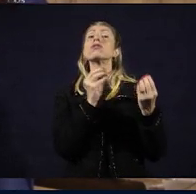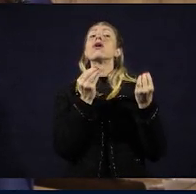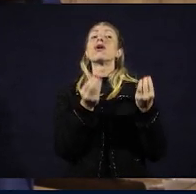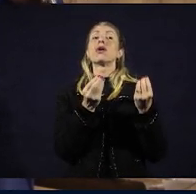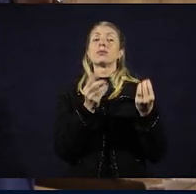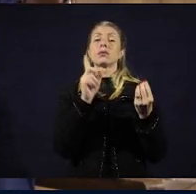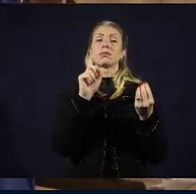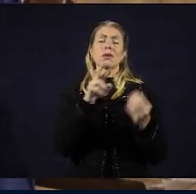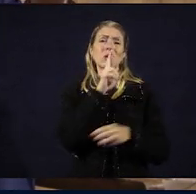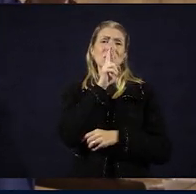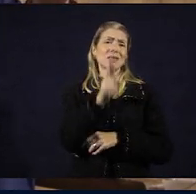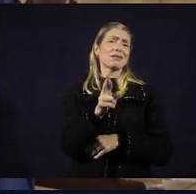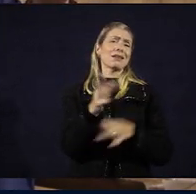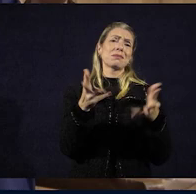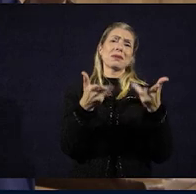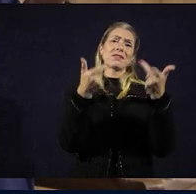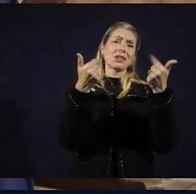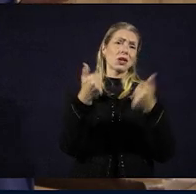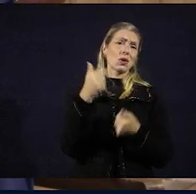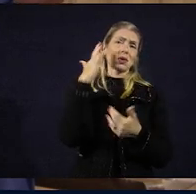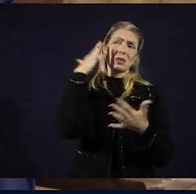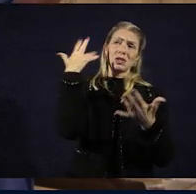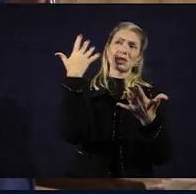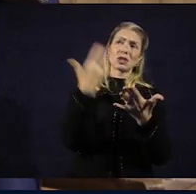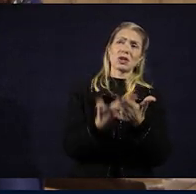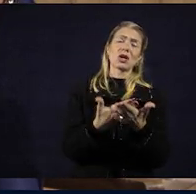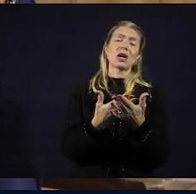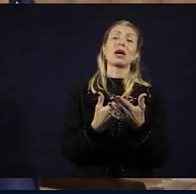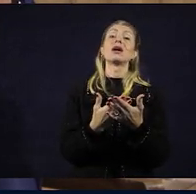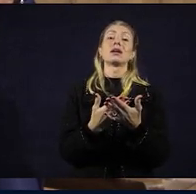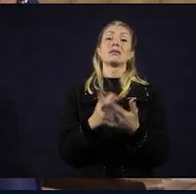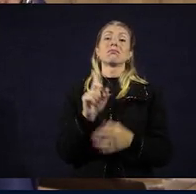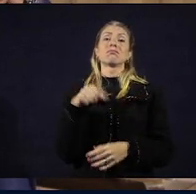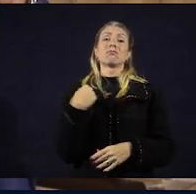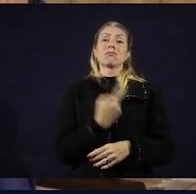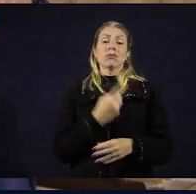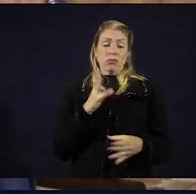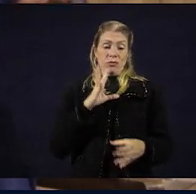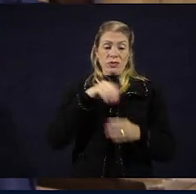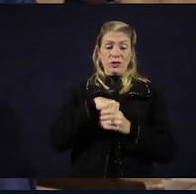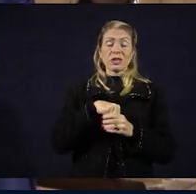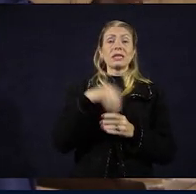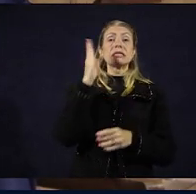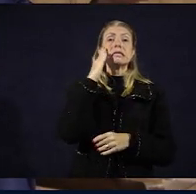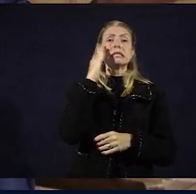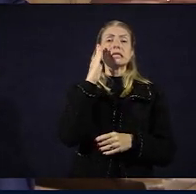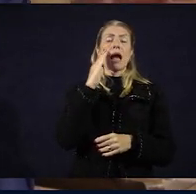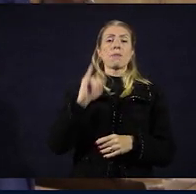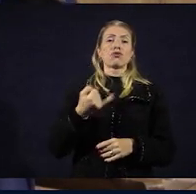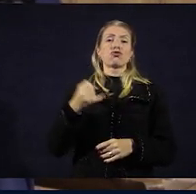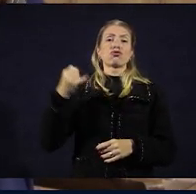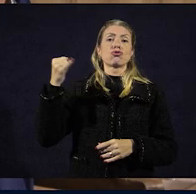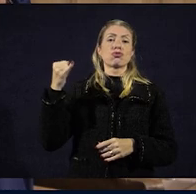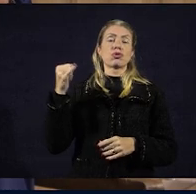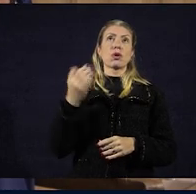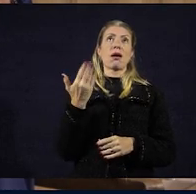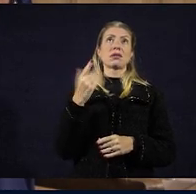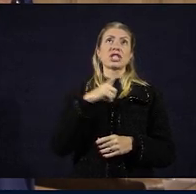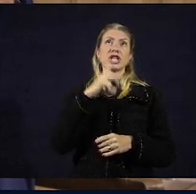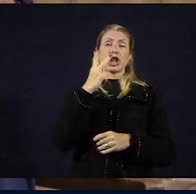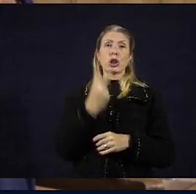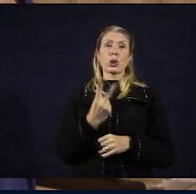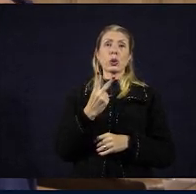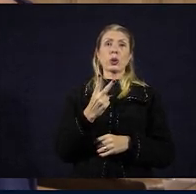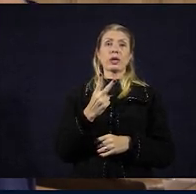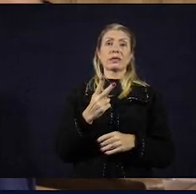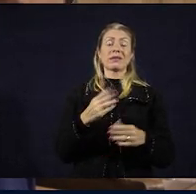um dos resultados mais espetaculares da nossa história né a gente internamente é taxa de juros saiu de dois por